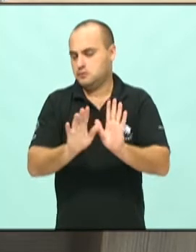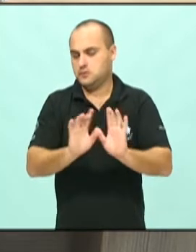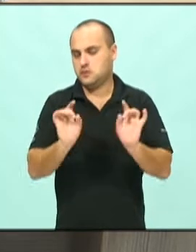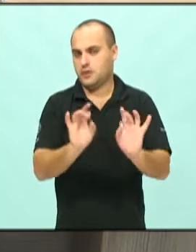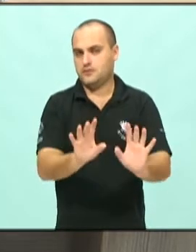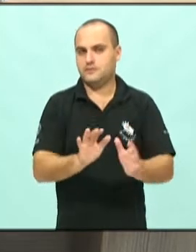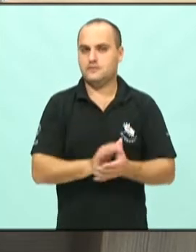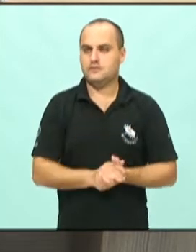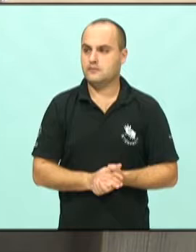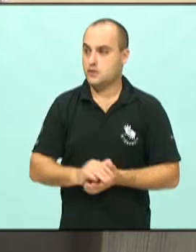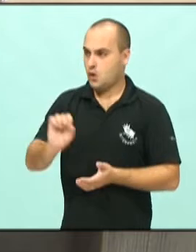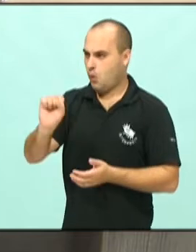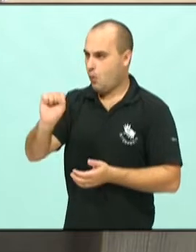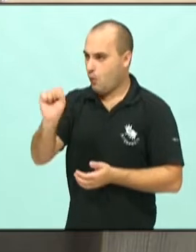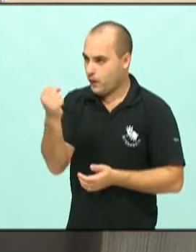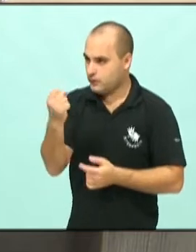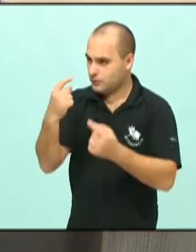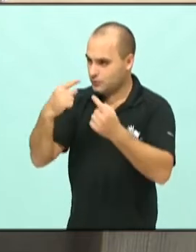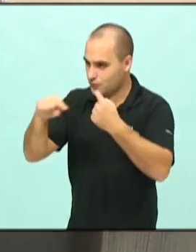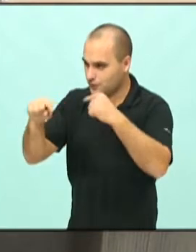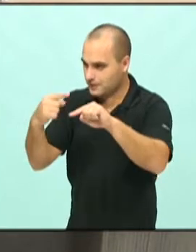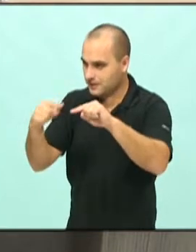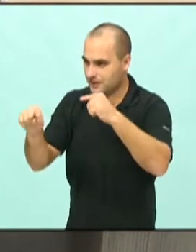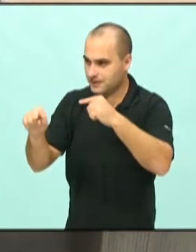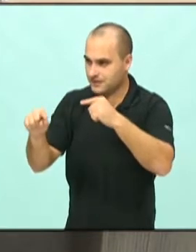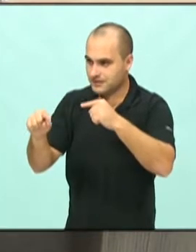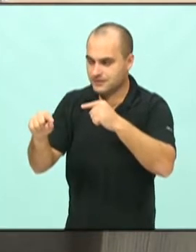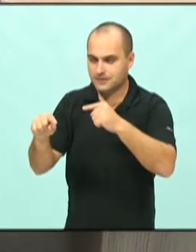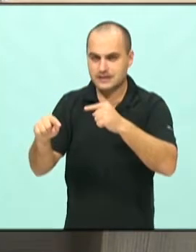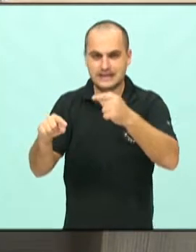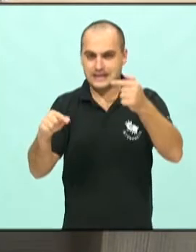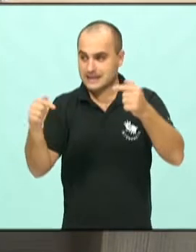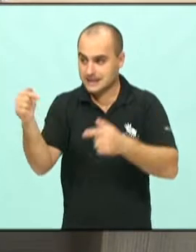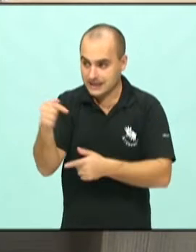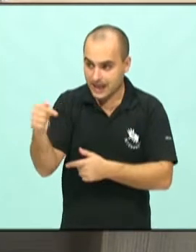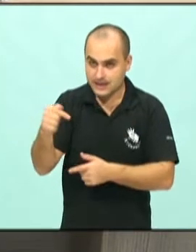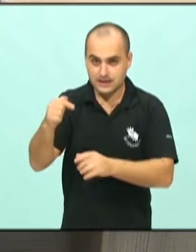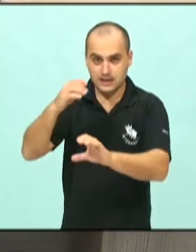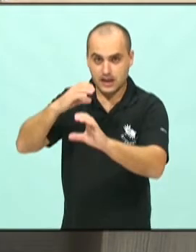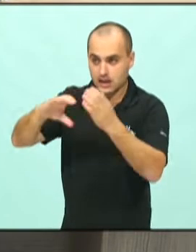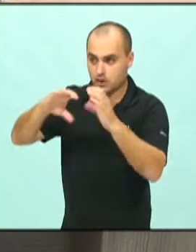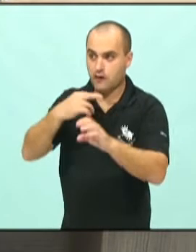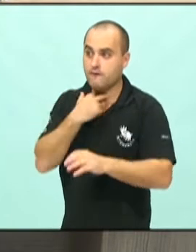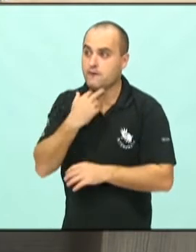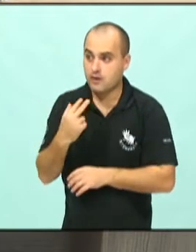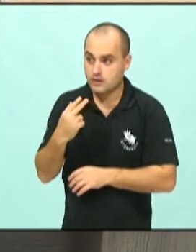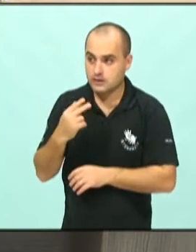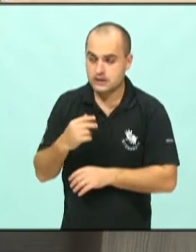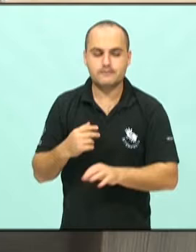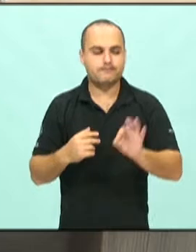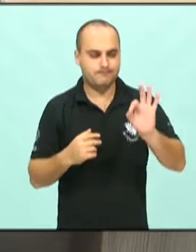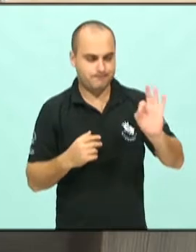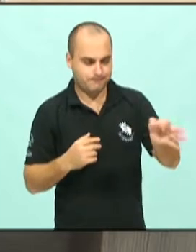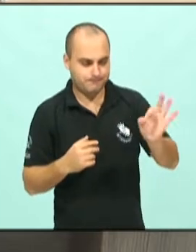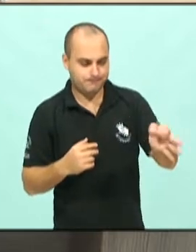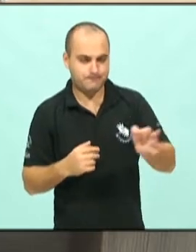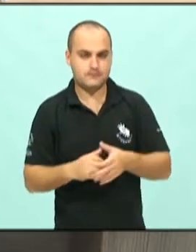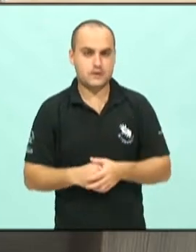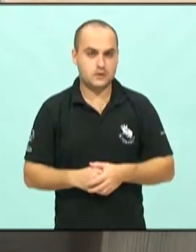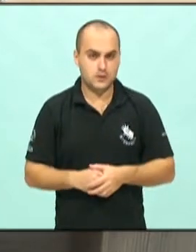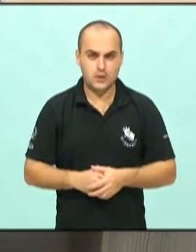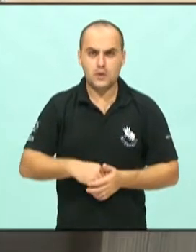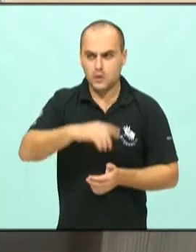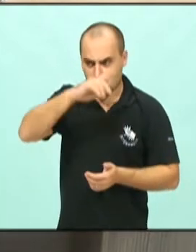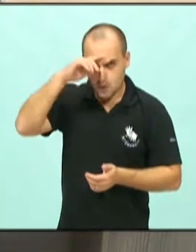internet. 8 faixas, quantas vocalistas? 7. 7 vocalistas. 7 cantoras. Nossa, mas então foi